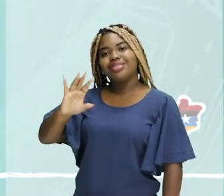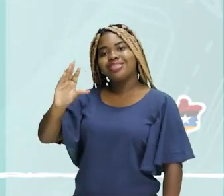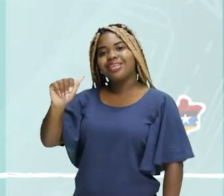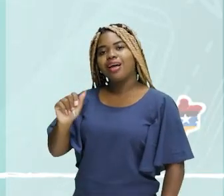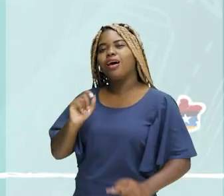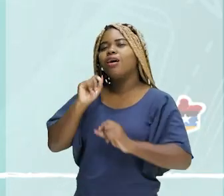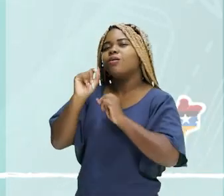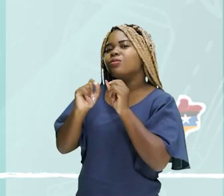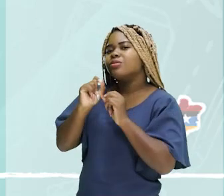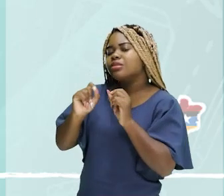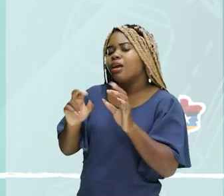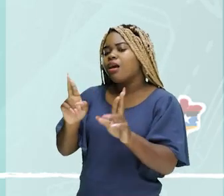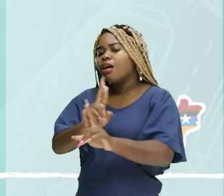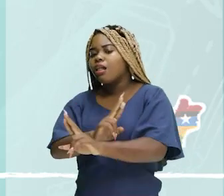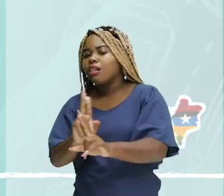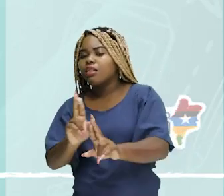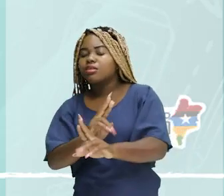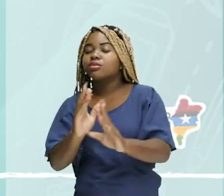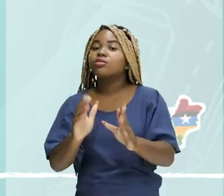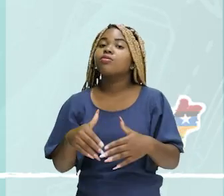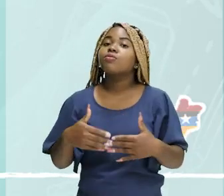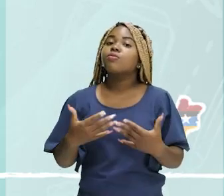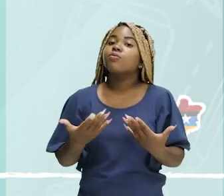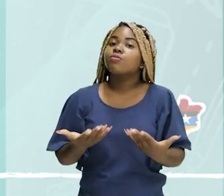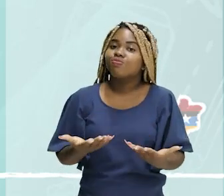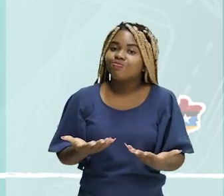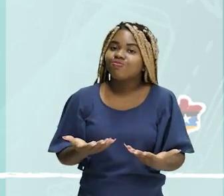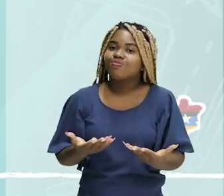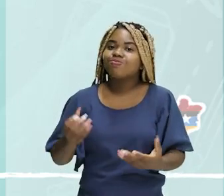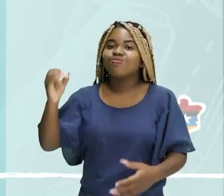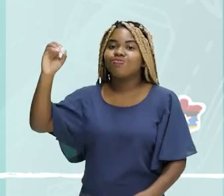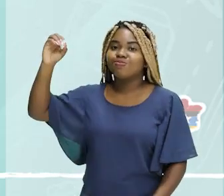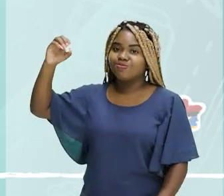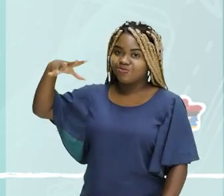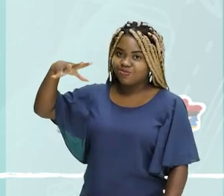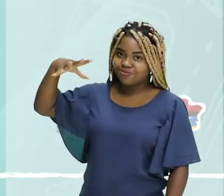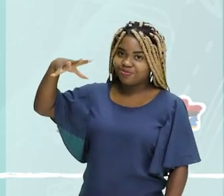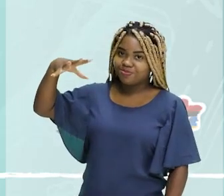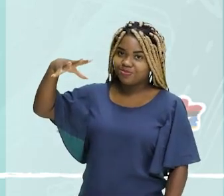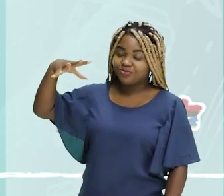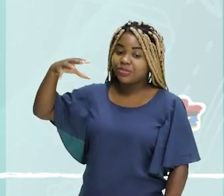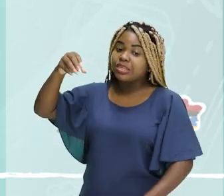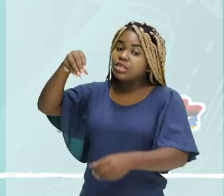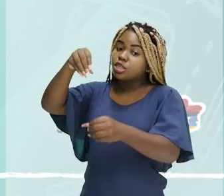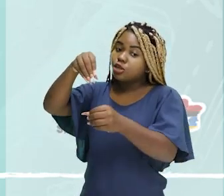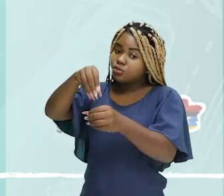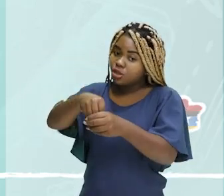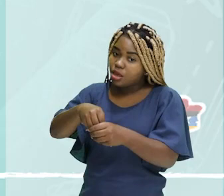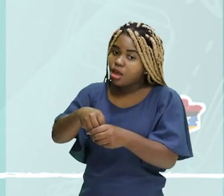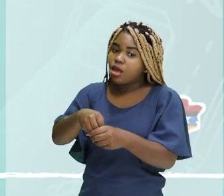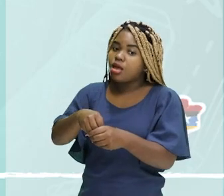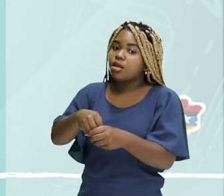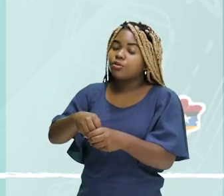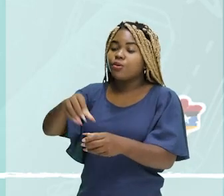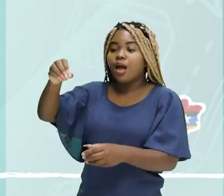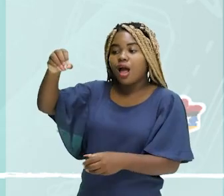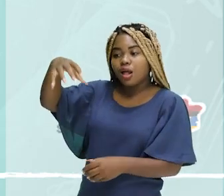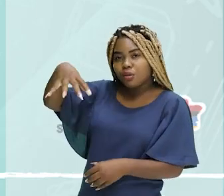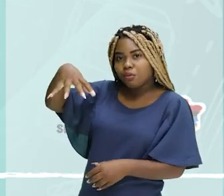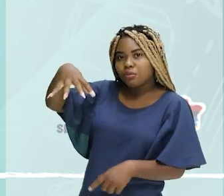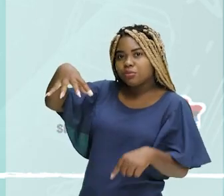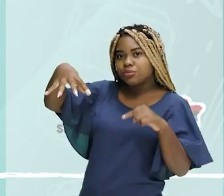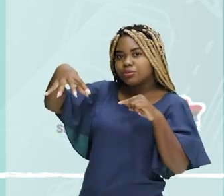vai estar relacionado com luz. Então, dentro da isomeria óptica, a luz ela vai ter